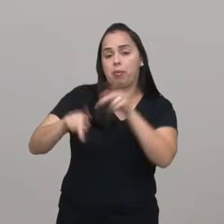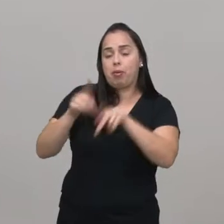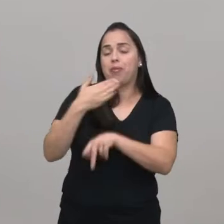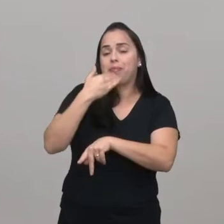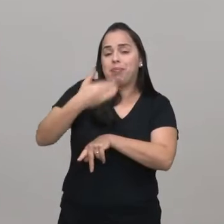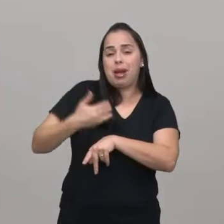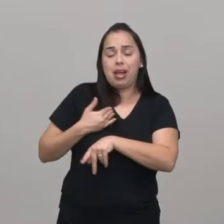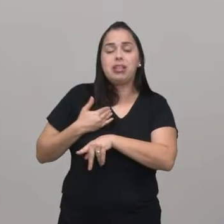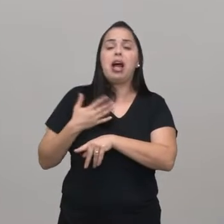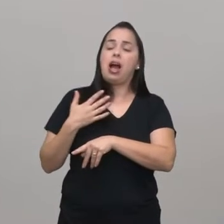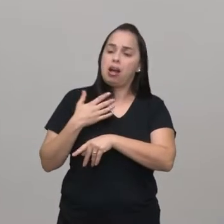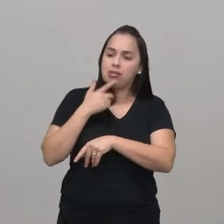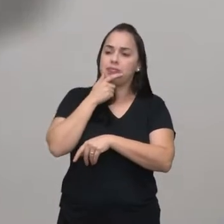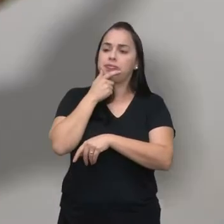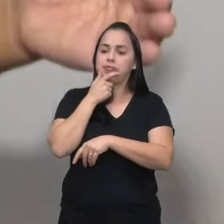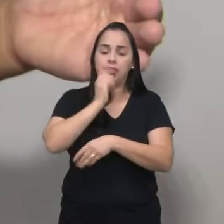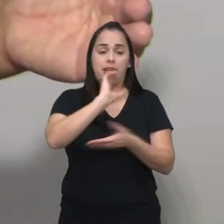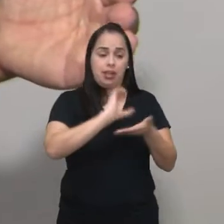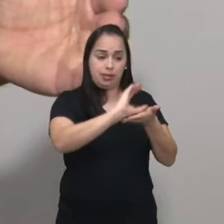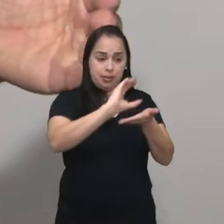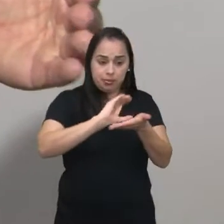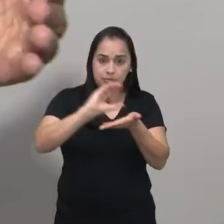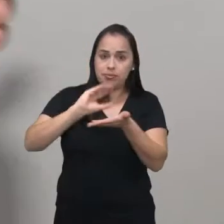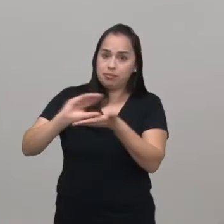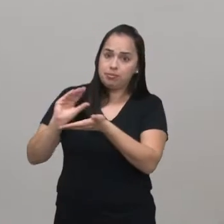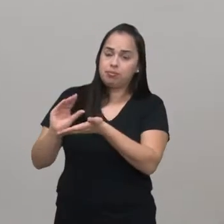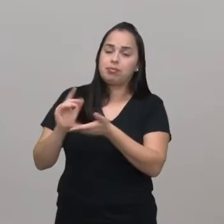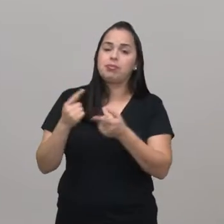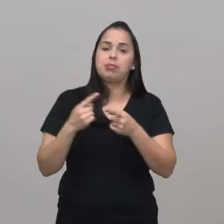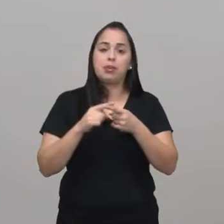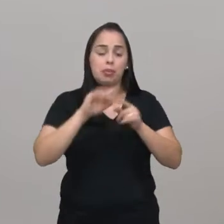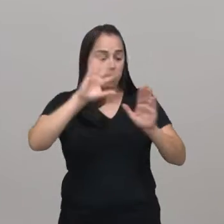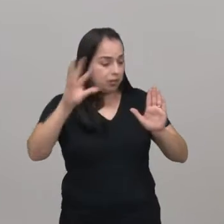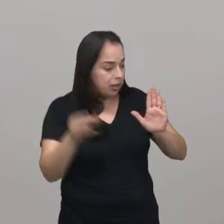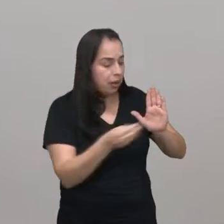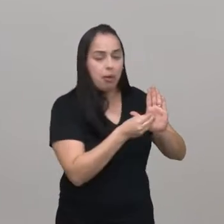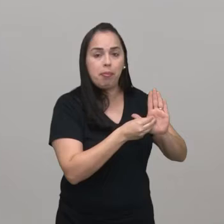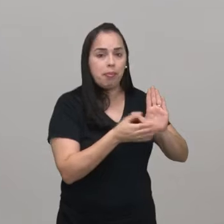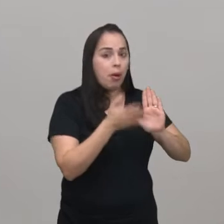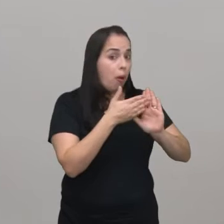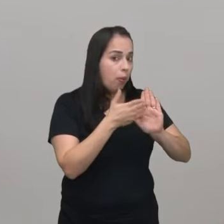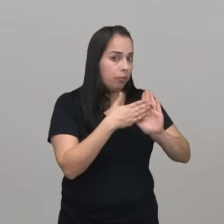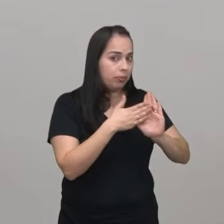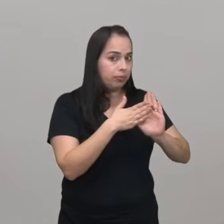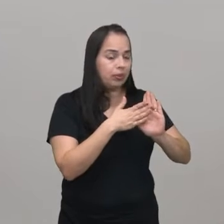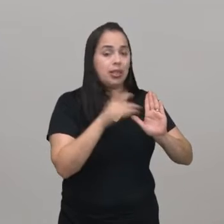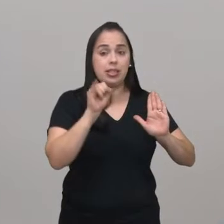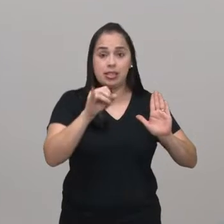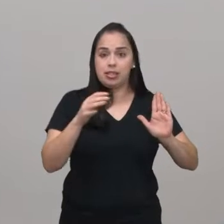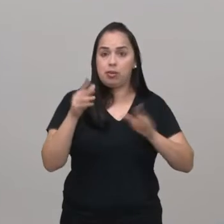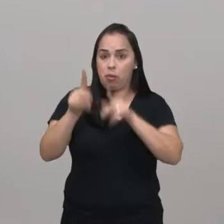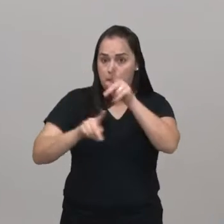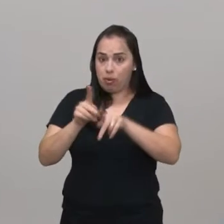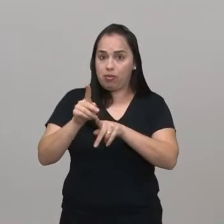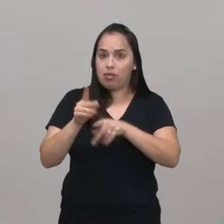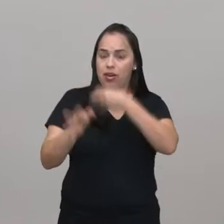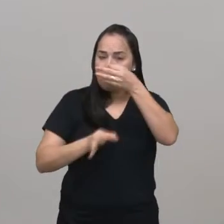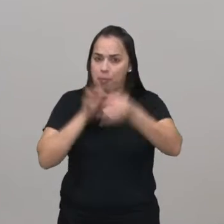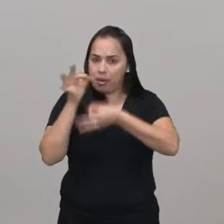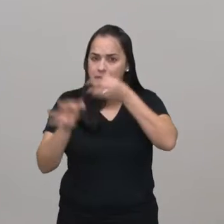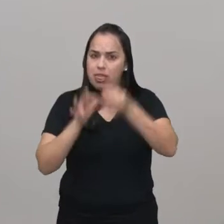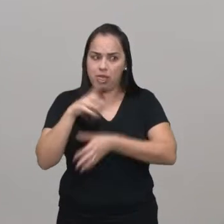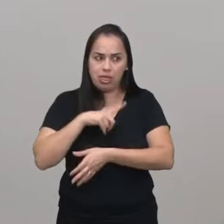ser inserida no projeto e pode ser atendido no ano seguinte porque vai entrar no orçamento então quando a população participa